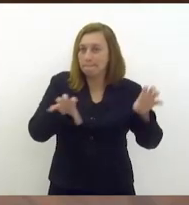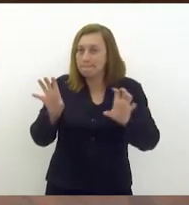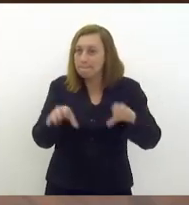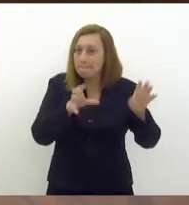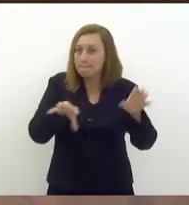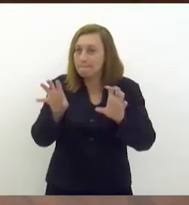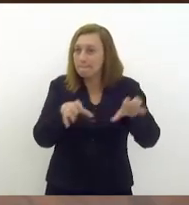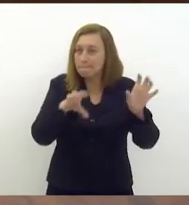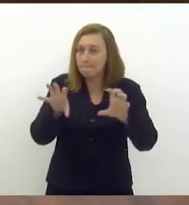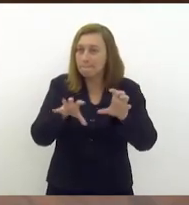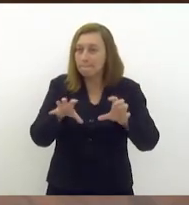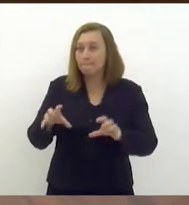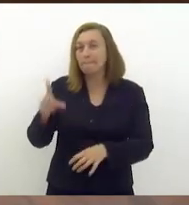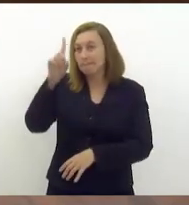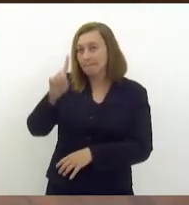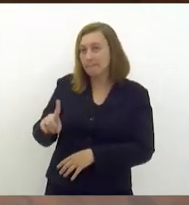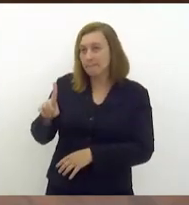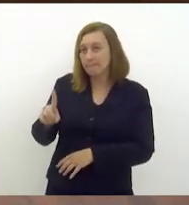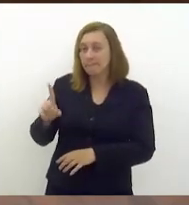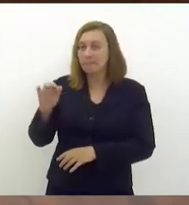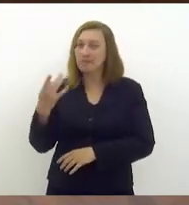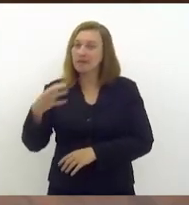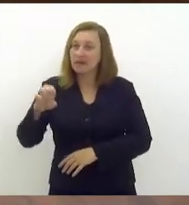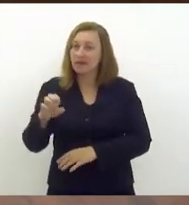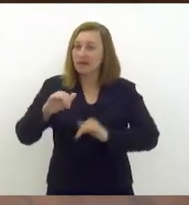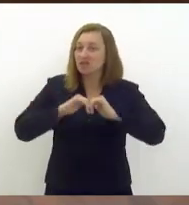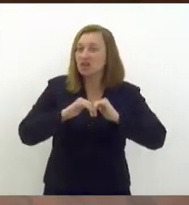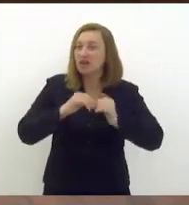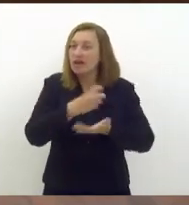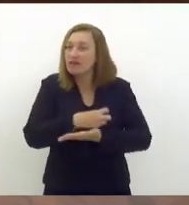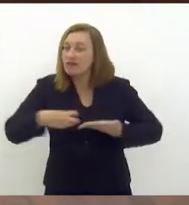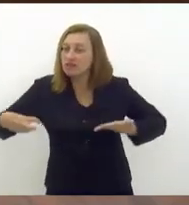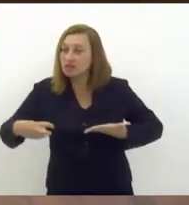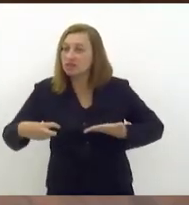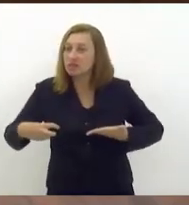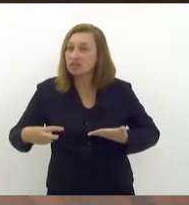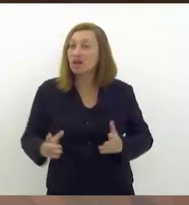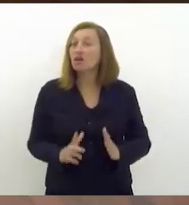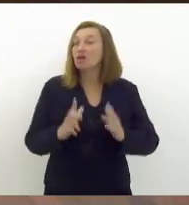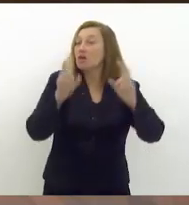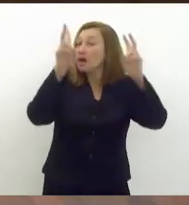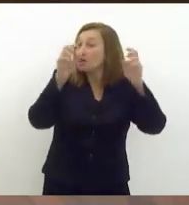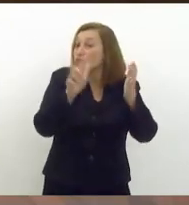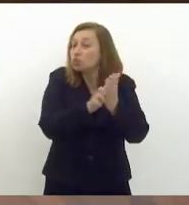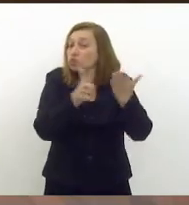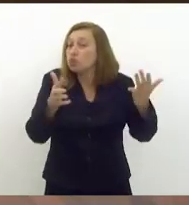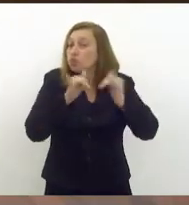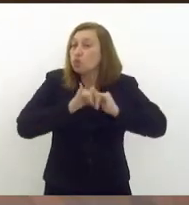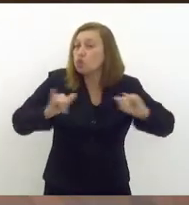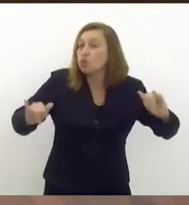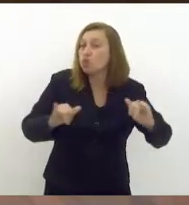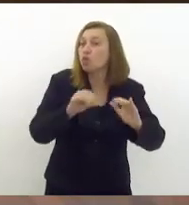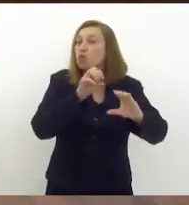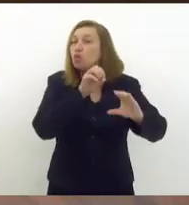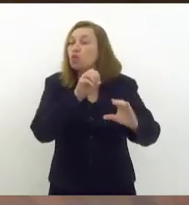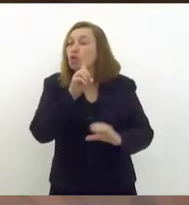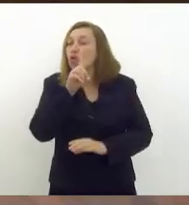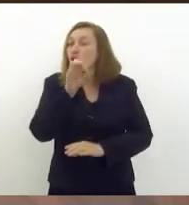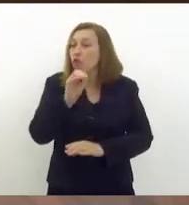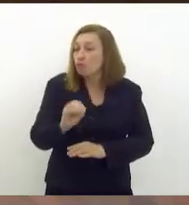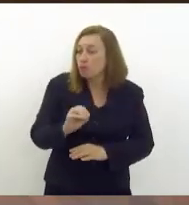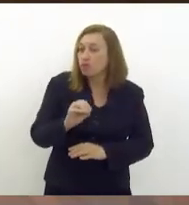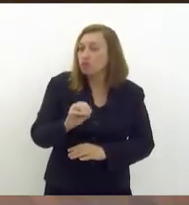e diretora de creche pública é afastada matéria do Jornal Globo matéria do Diário do Rio